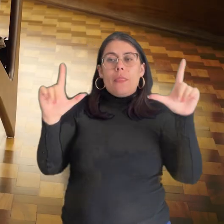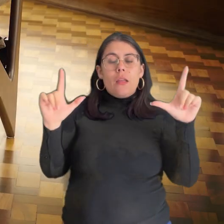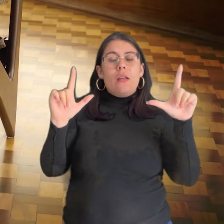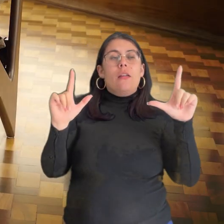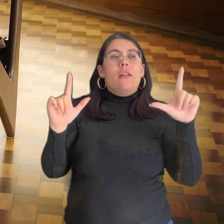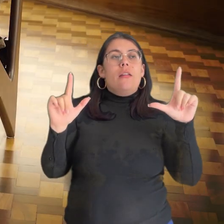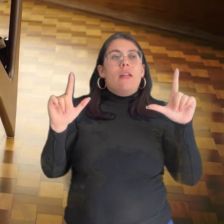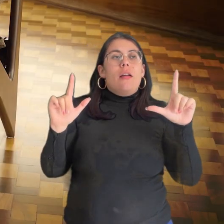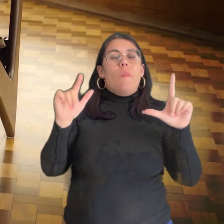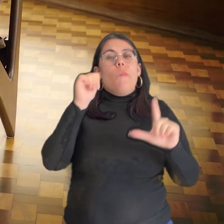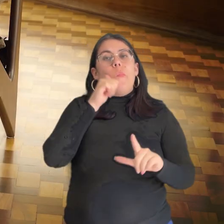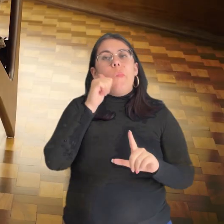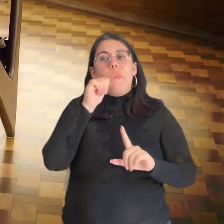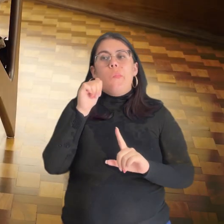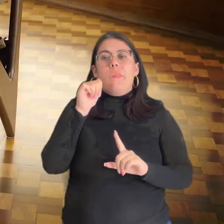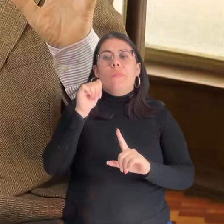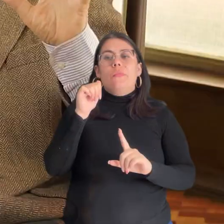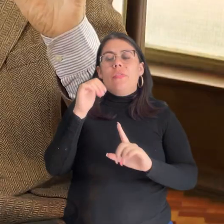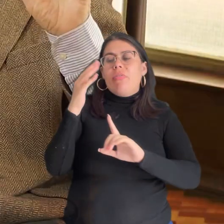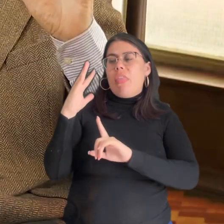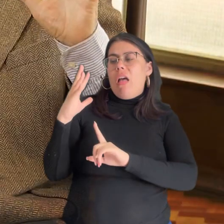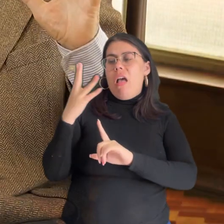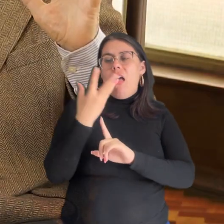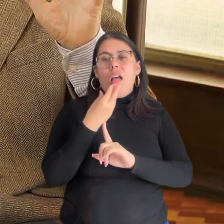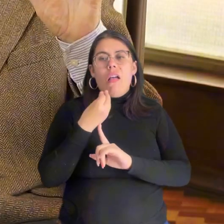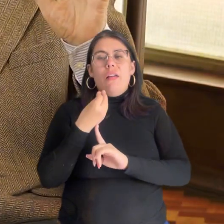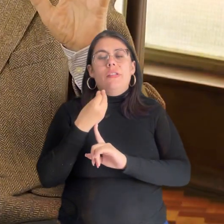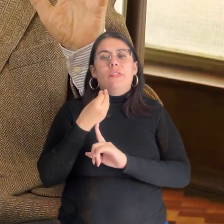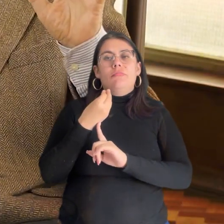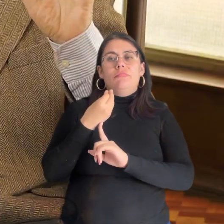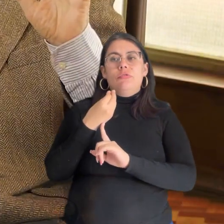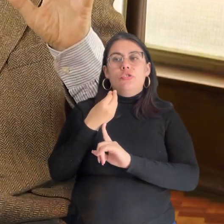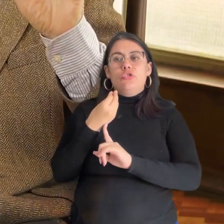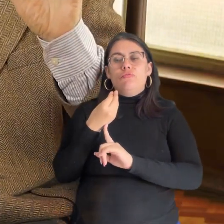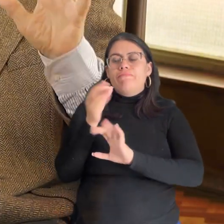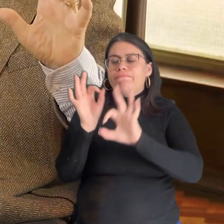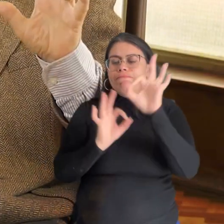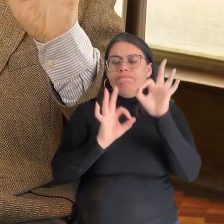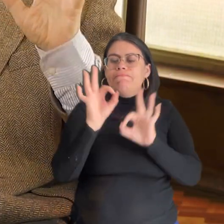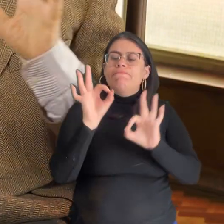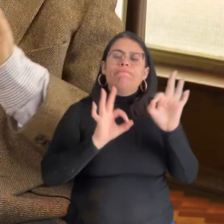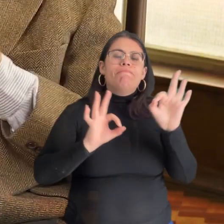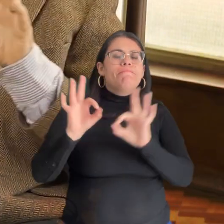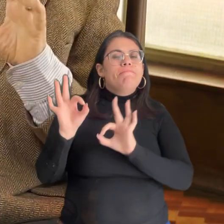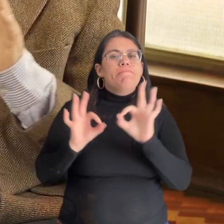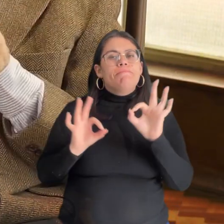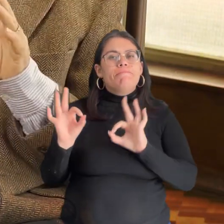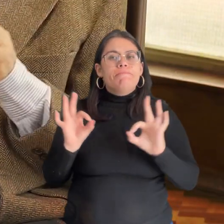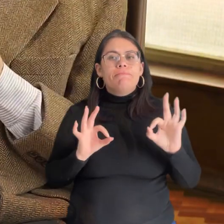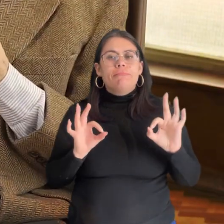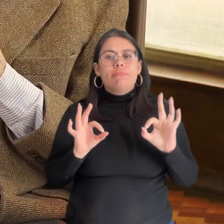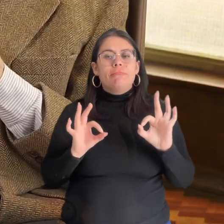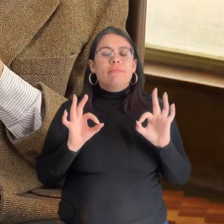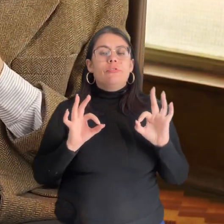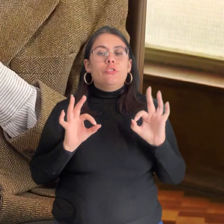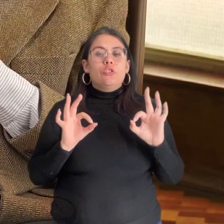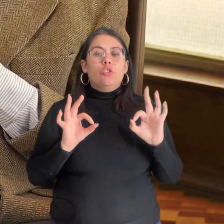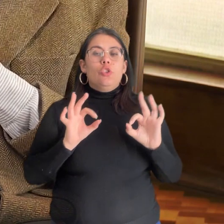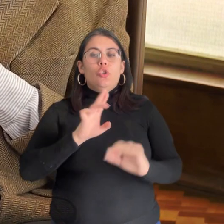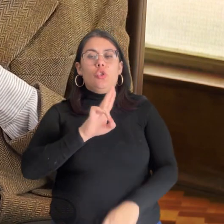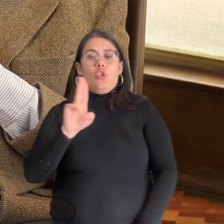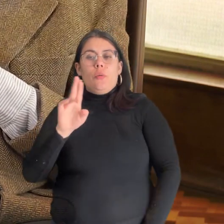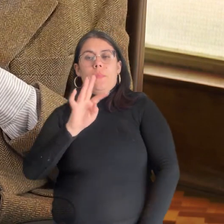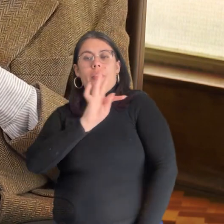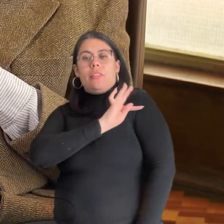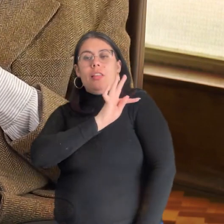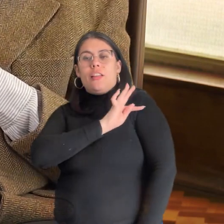as musas das artes. Esse painel foi executado, então, com o